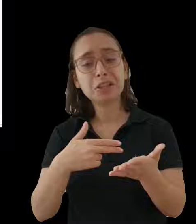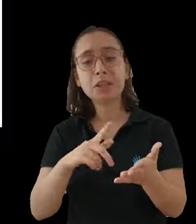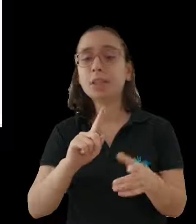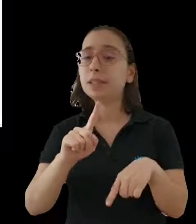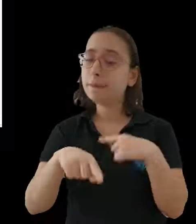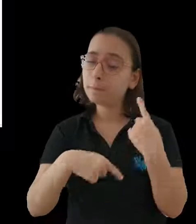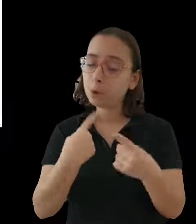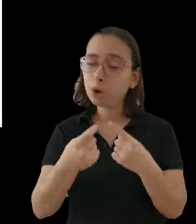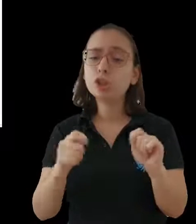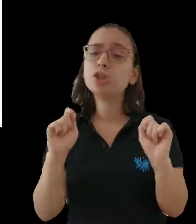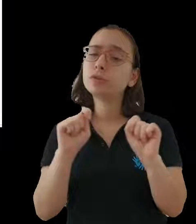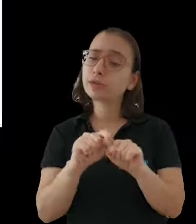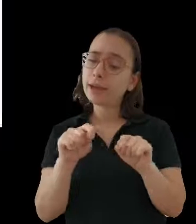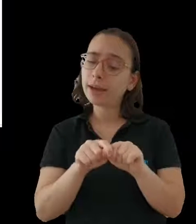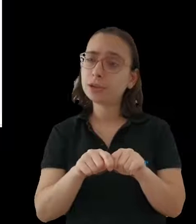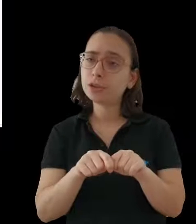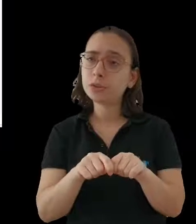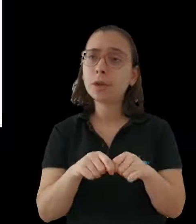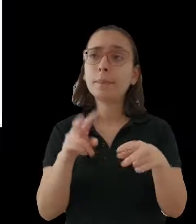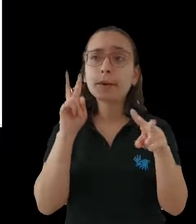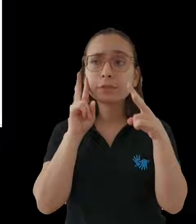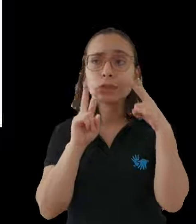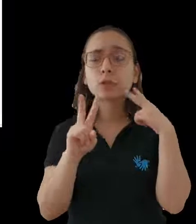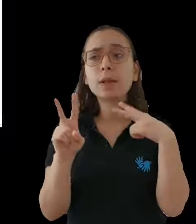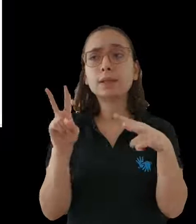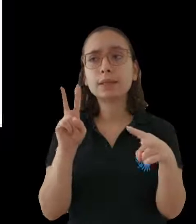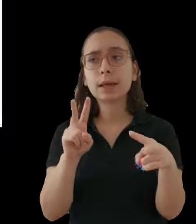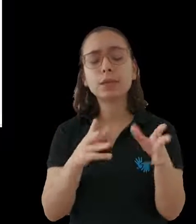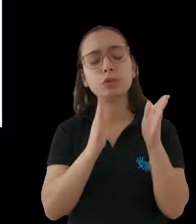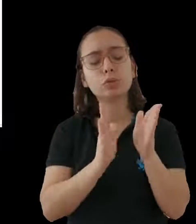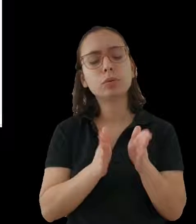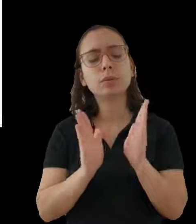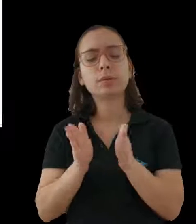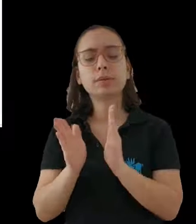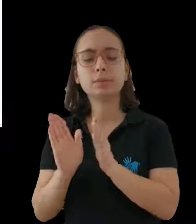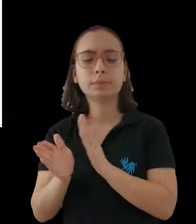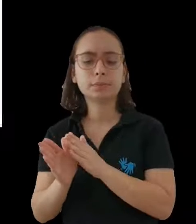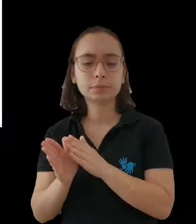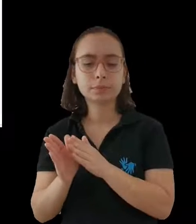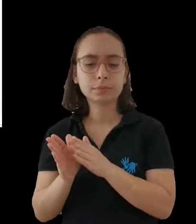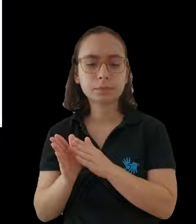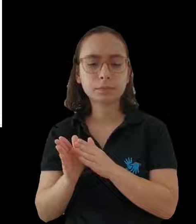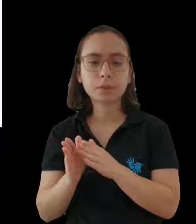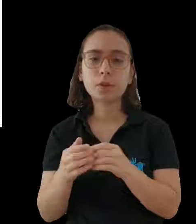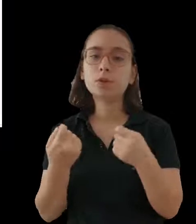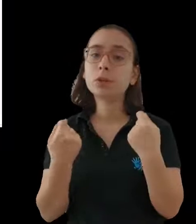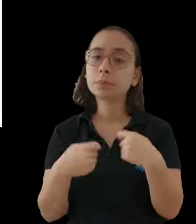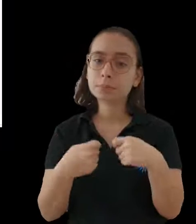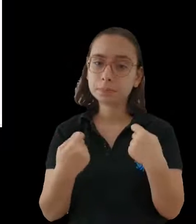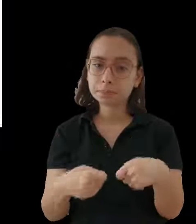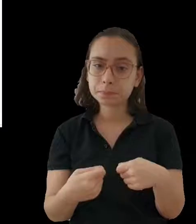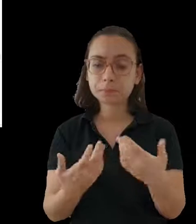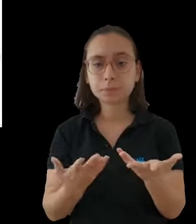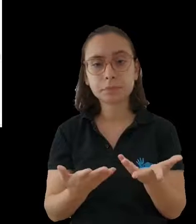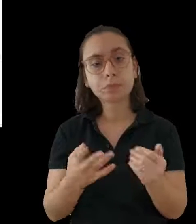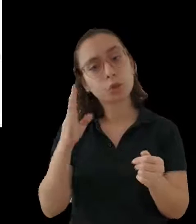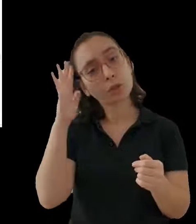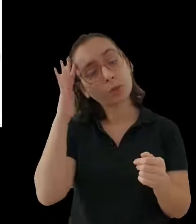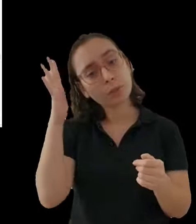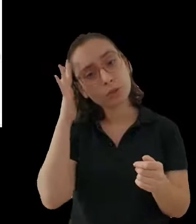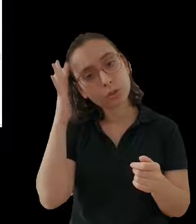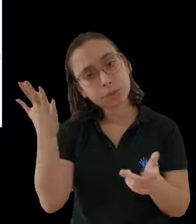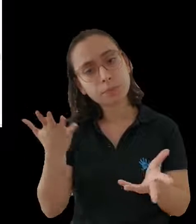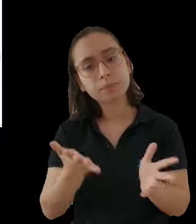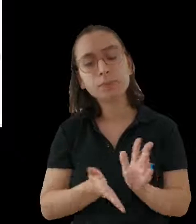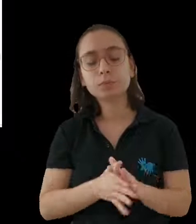antes de produzir. E aí vocês conseguem visualizar, organizar direitinho o que é necessário para a história. Então, o que